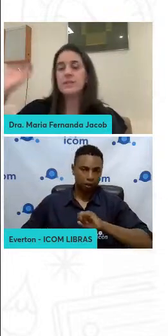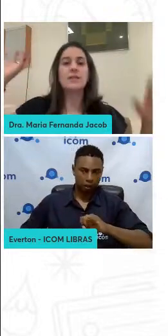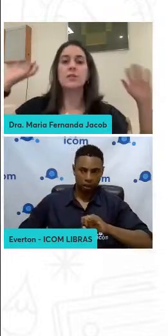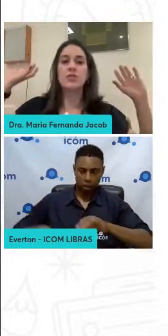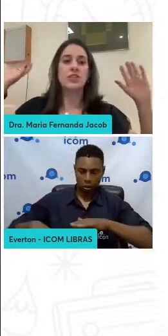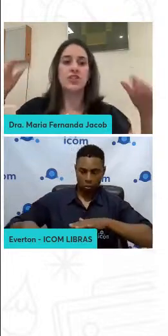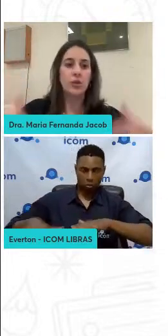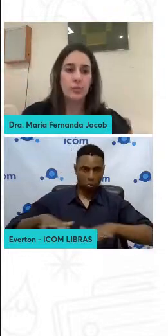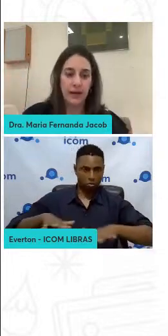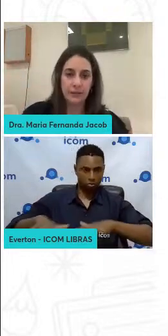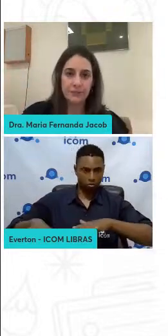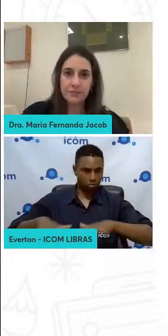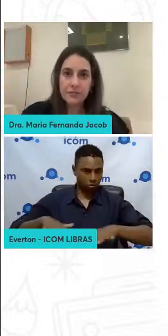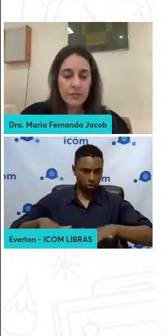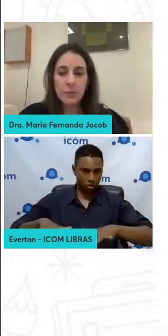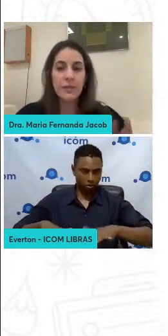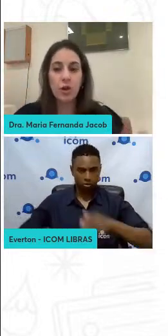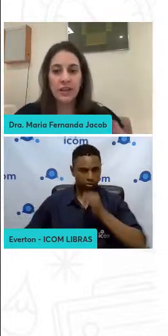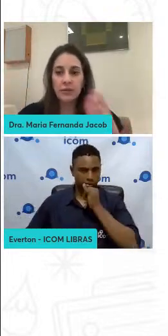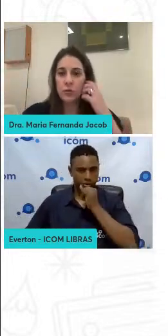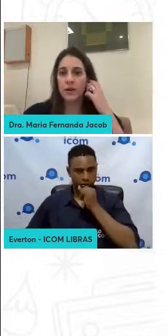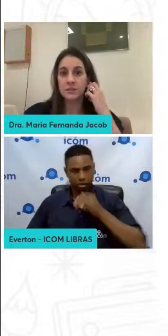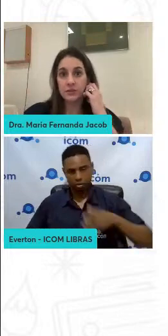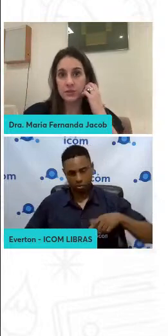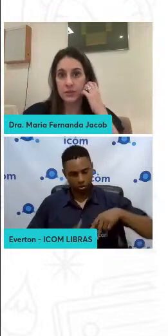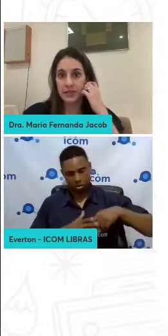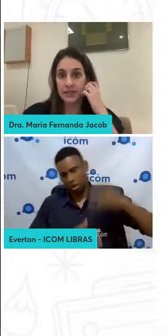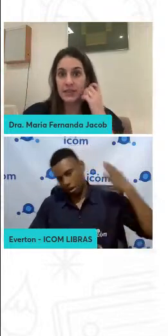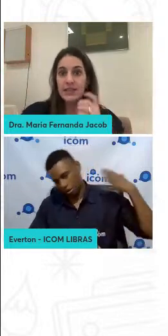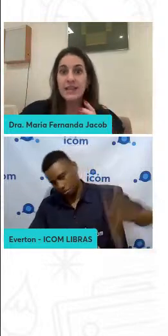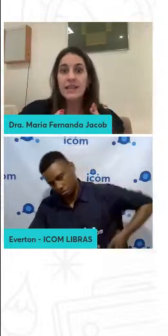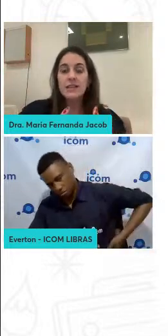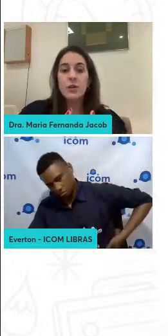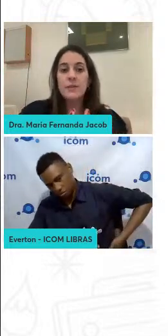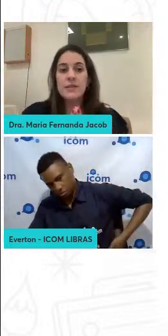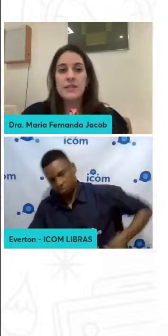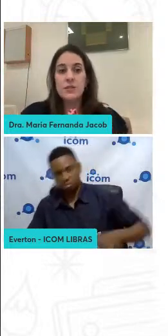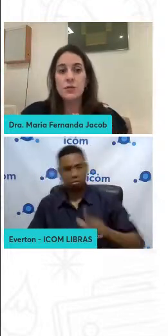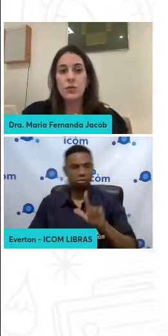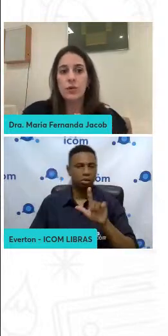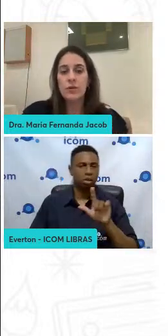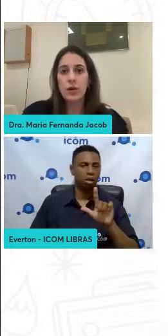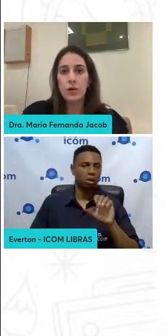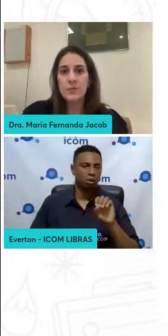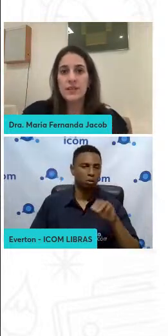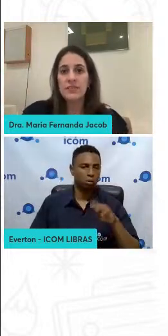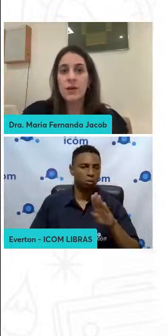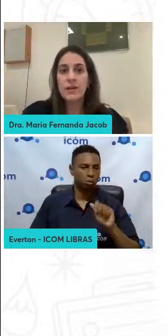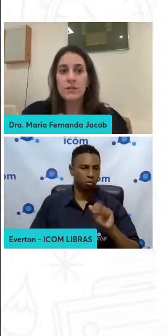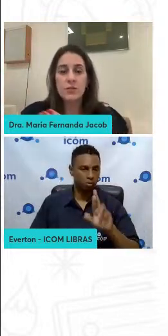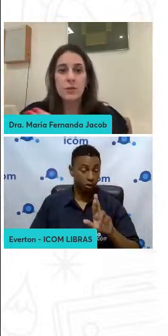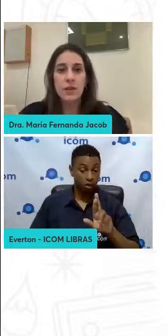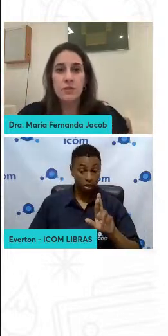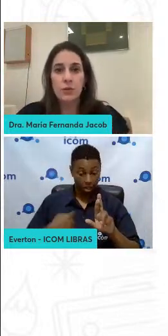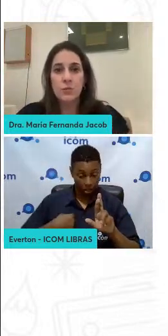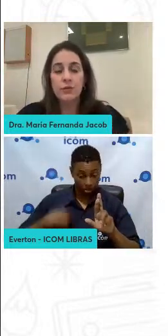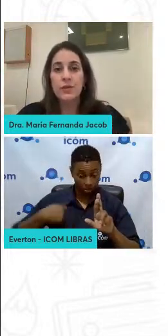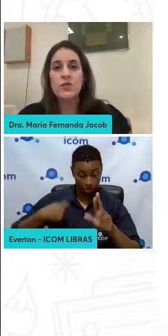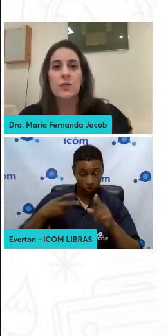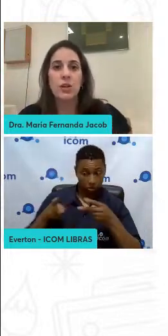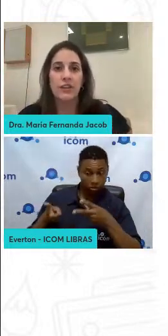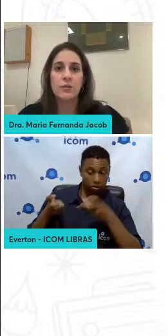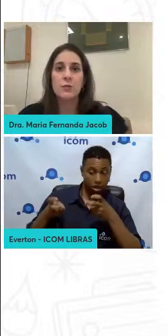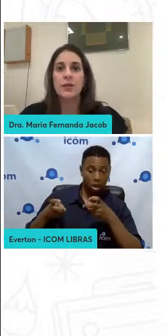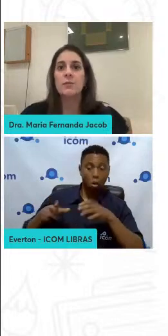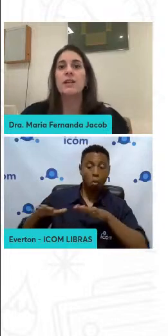da coluna, extensão de lombar, piora o quadro da dor dele. Então, eu preciso observar quais são os